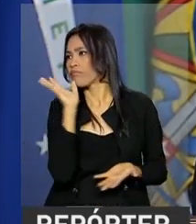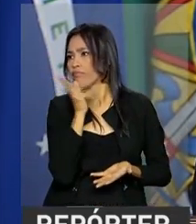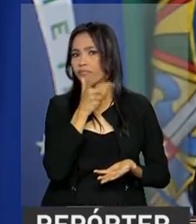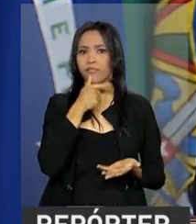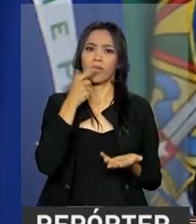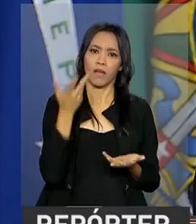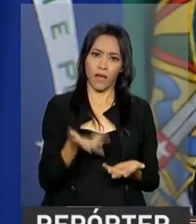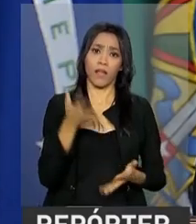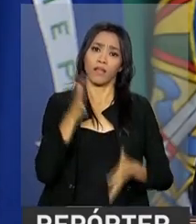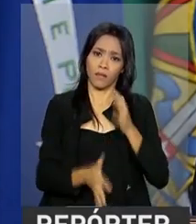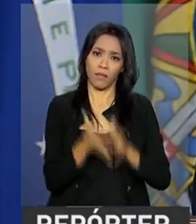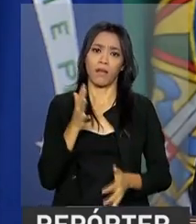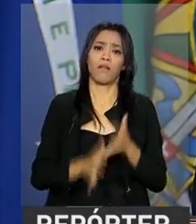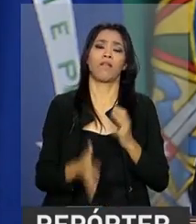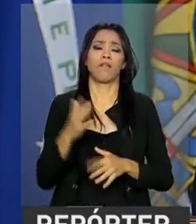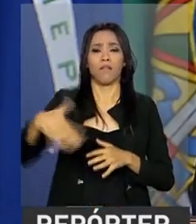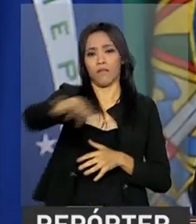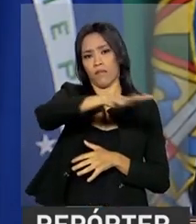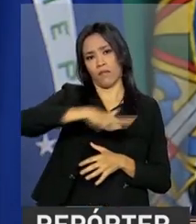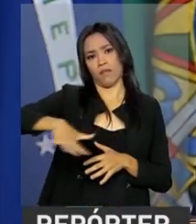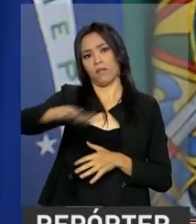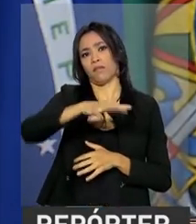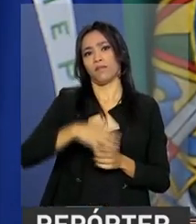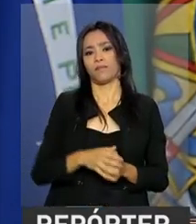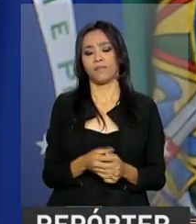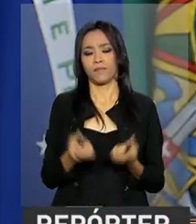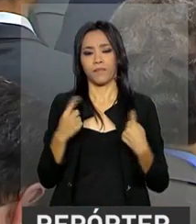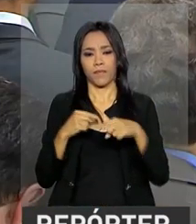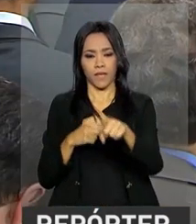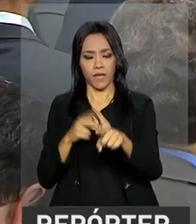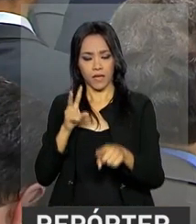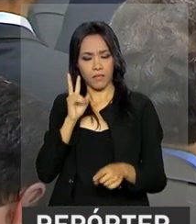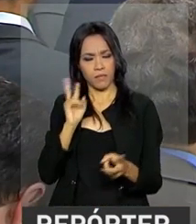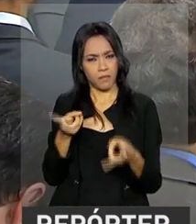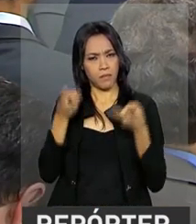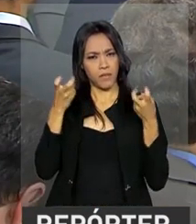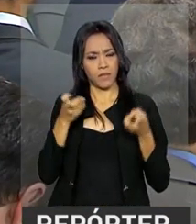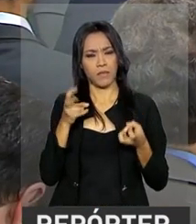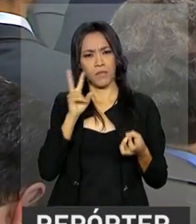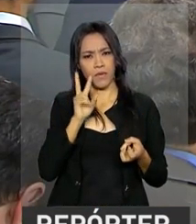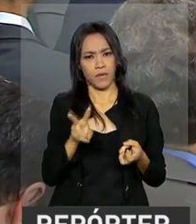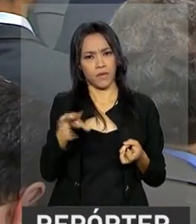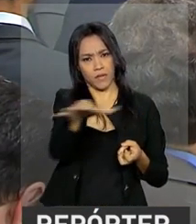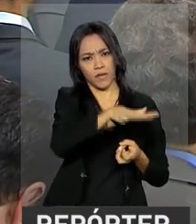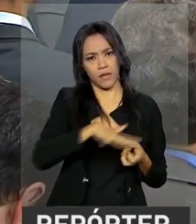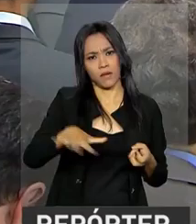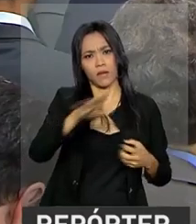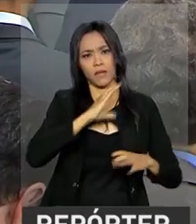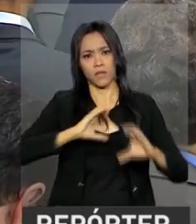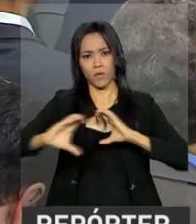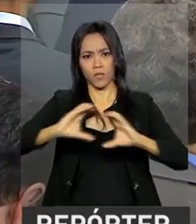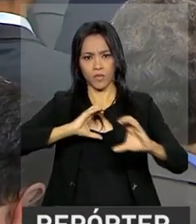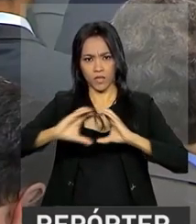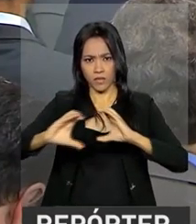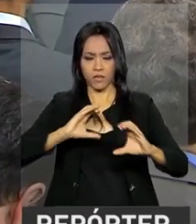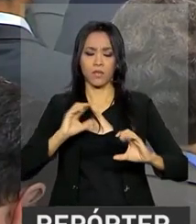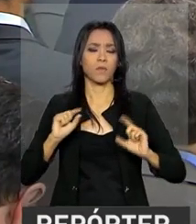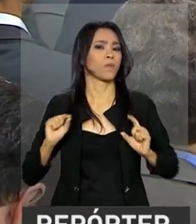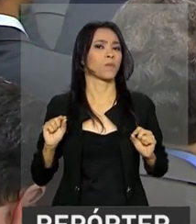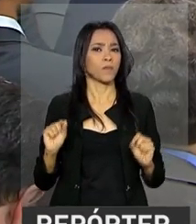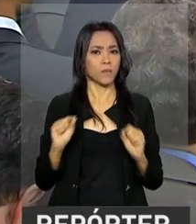TV Eu verifiquei especialmente no setor de comunicação o